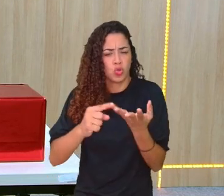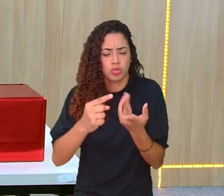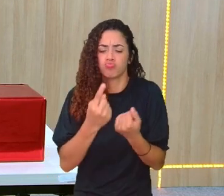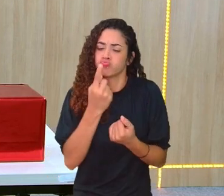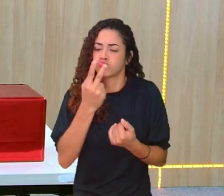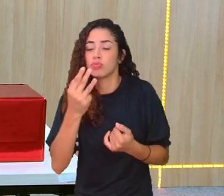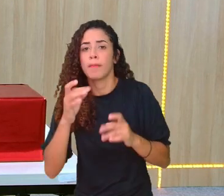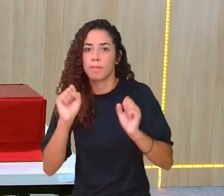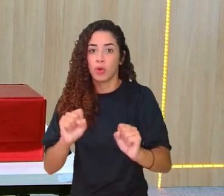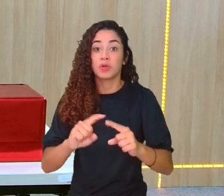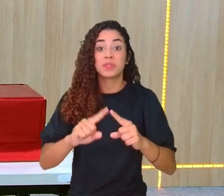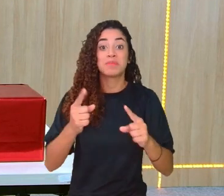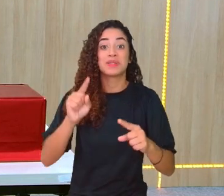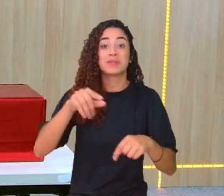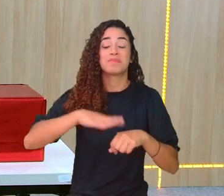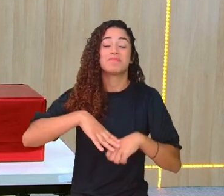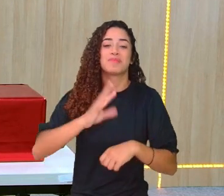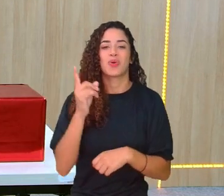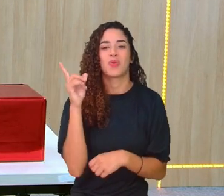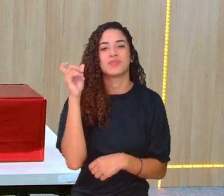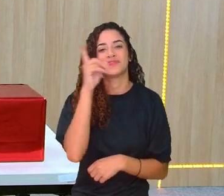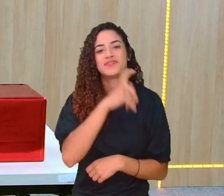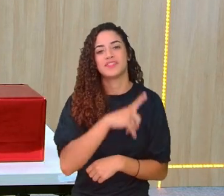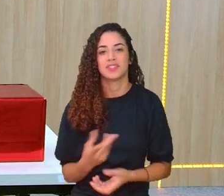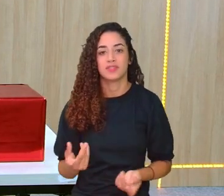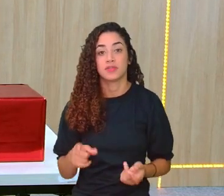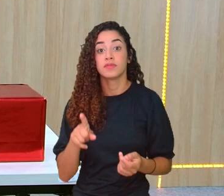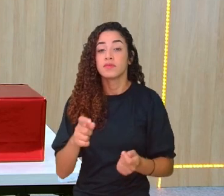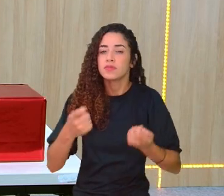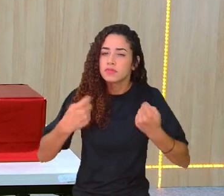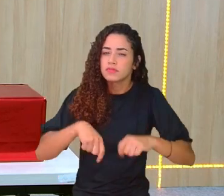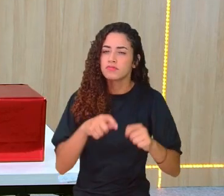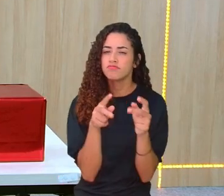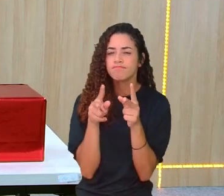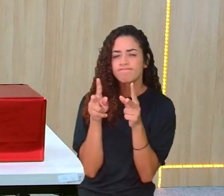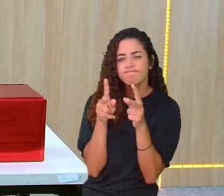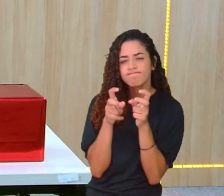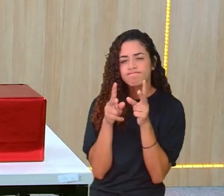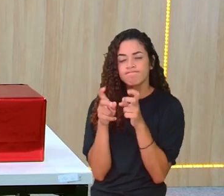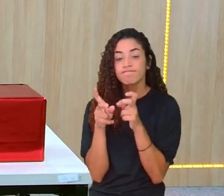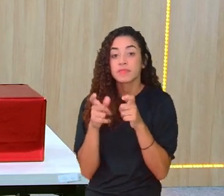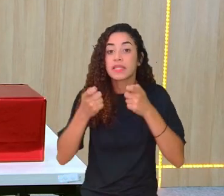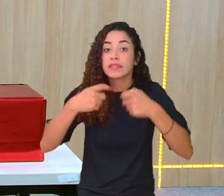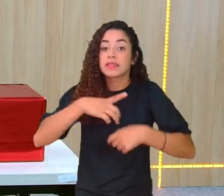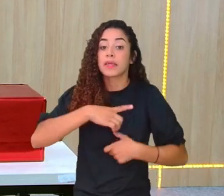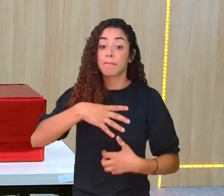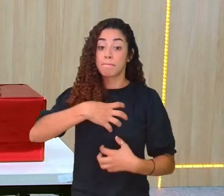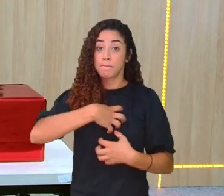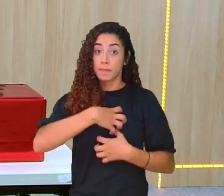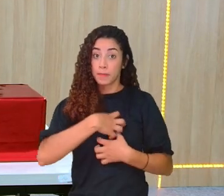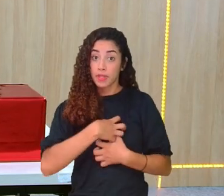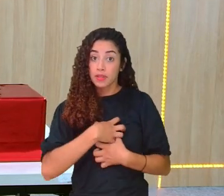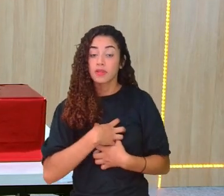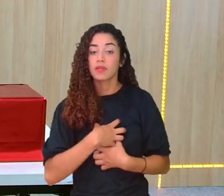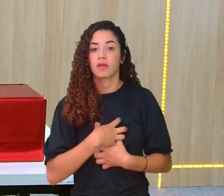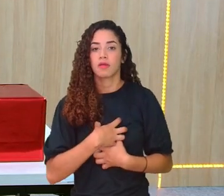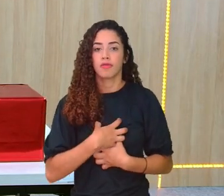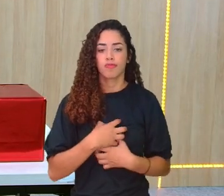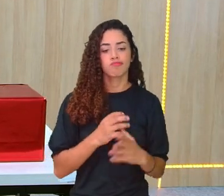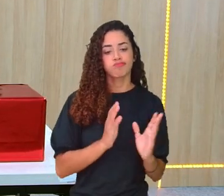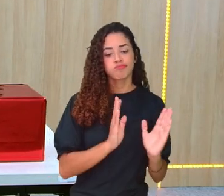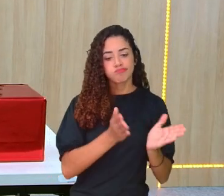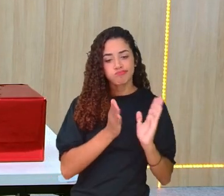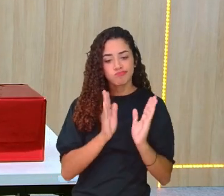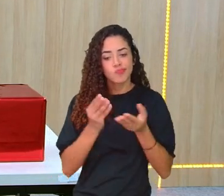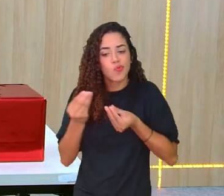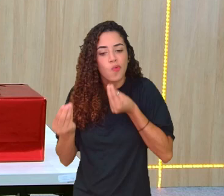Pode. Mas fica bem mais complicado. Então, aqui vocês vão perceber que tem maneiras de fazer, procedimentos